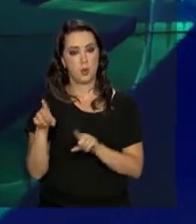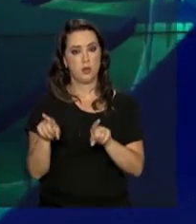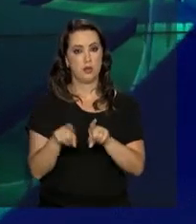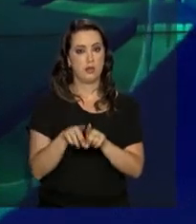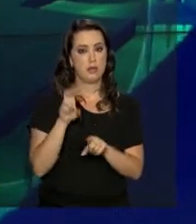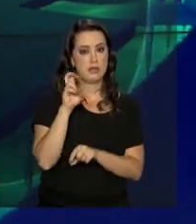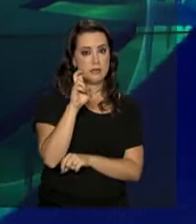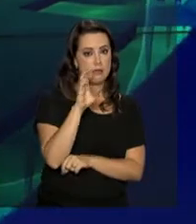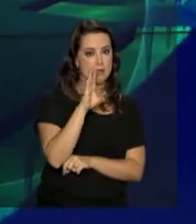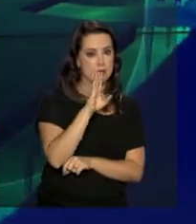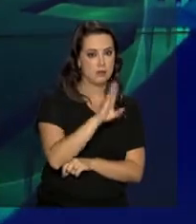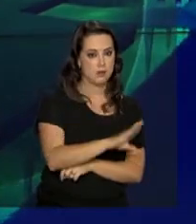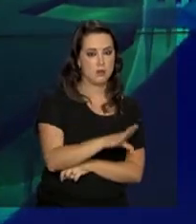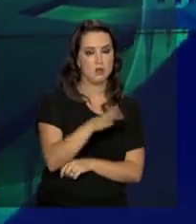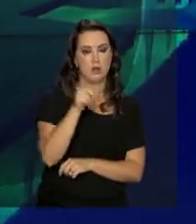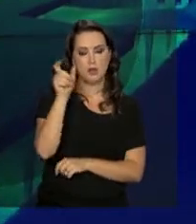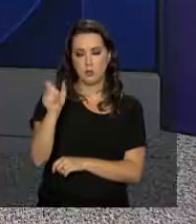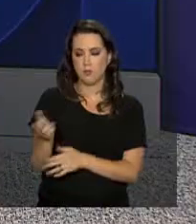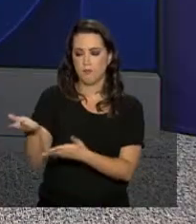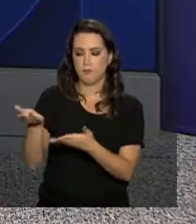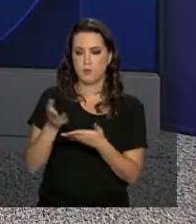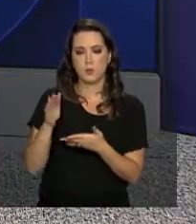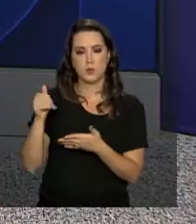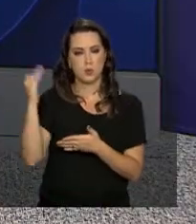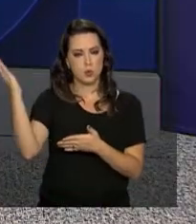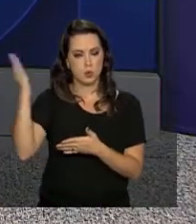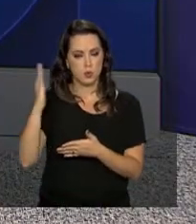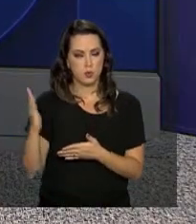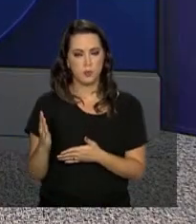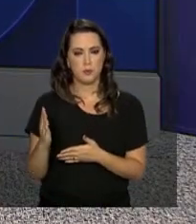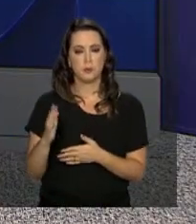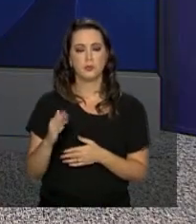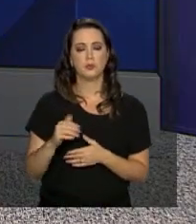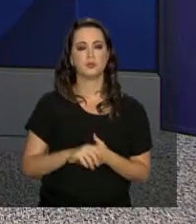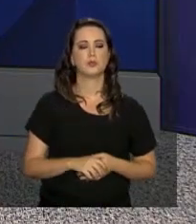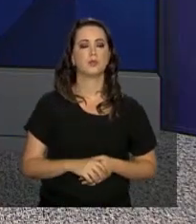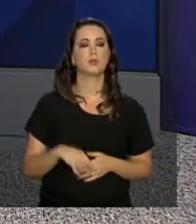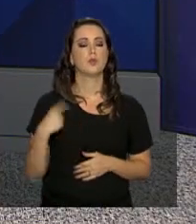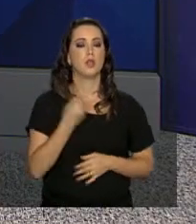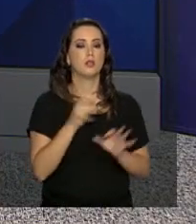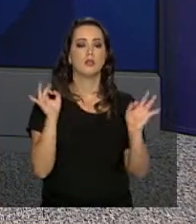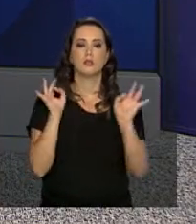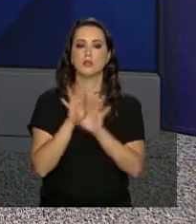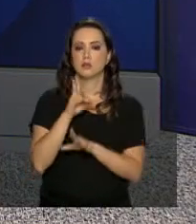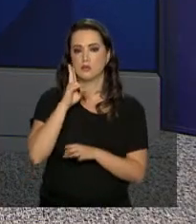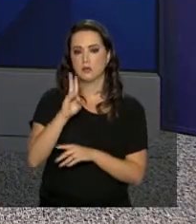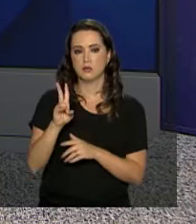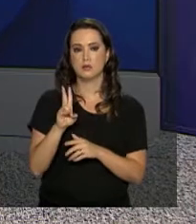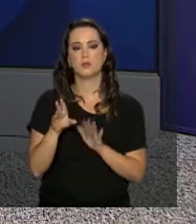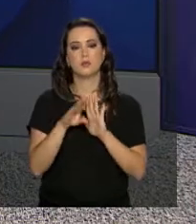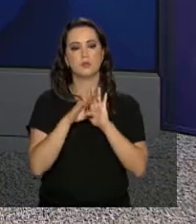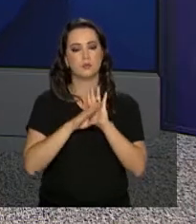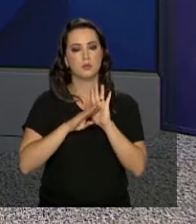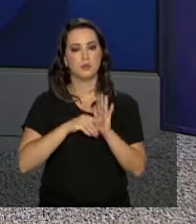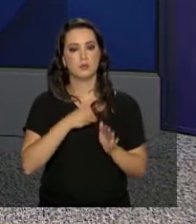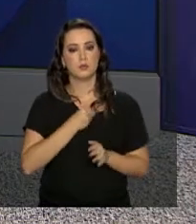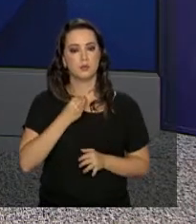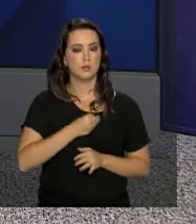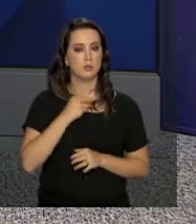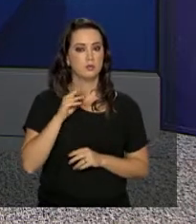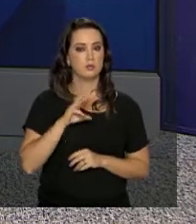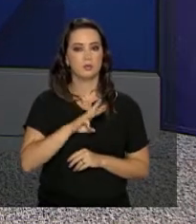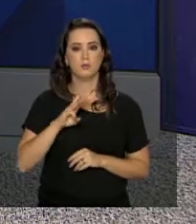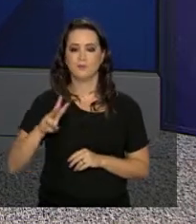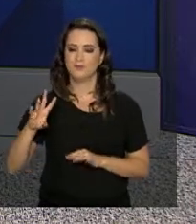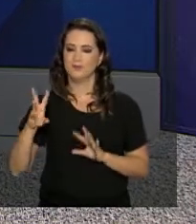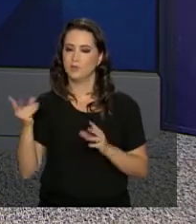para atendimento a estrangeiros. Nós ficamos por aqui. Você acompanha a nossa programação ao vivo pelo site da